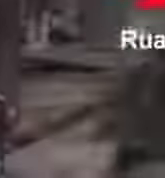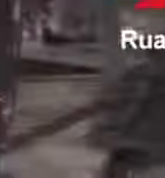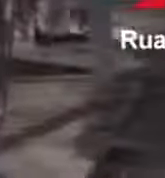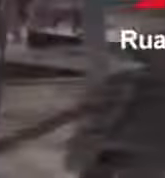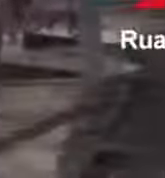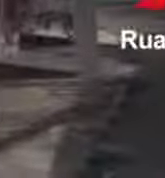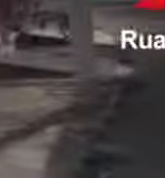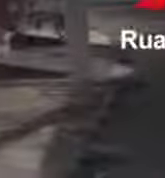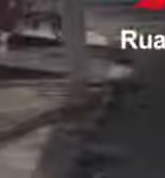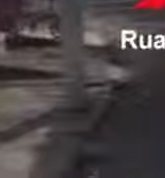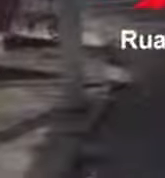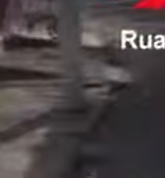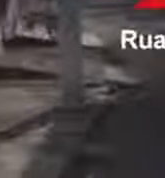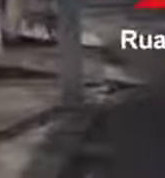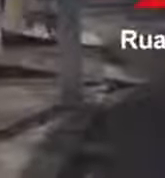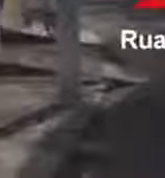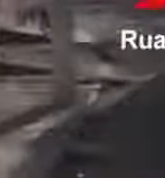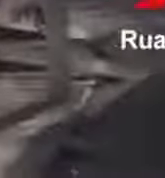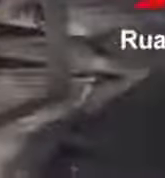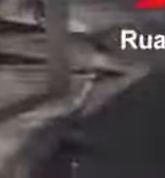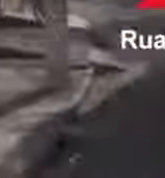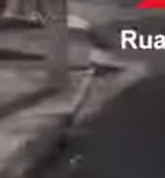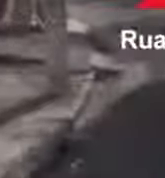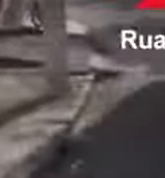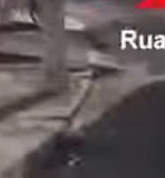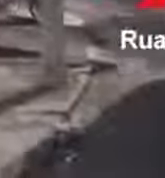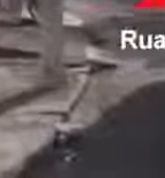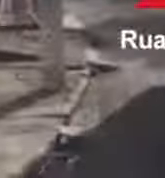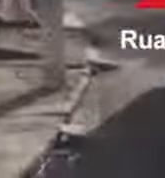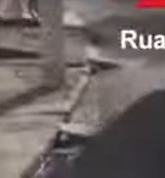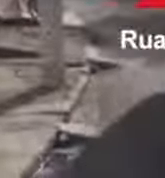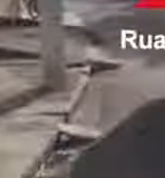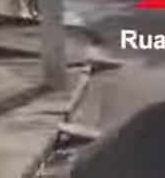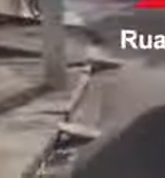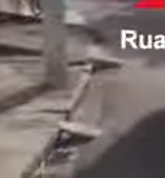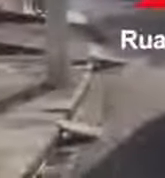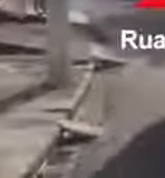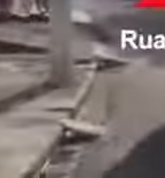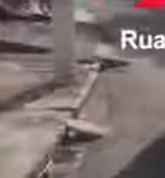viajar? Pense em Boy Turismo. Boy Turismo.